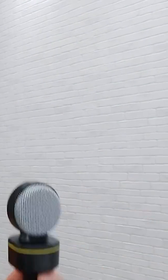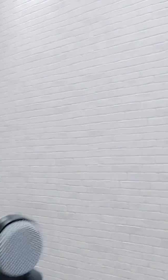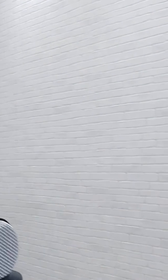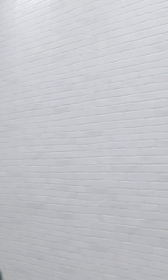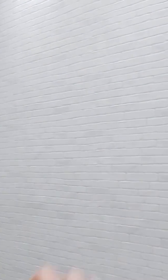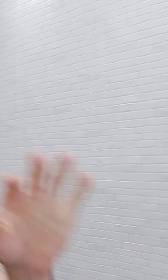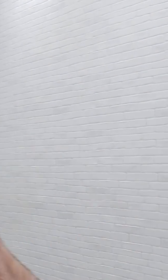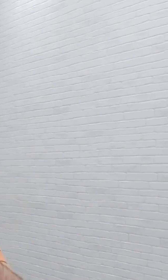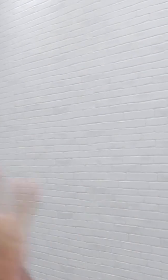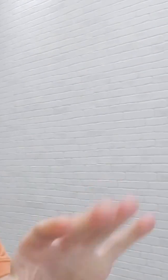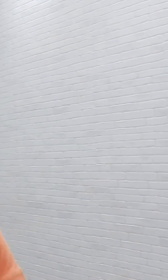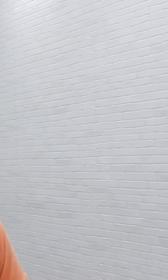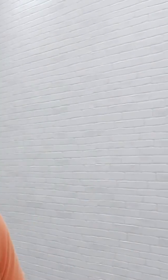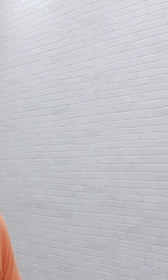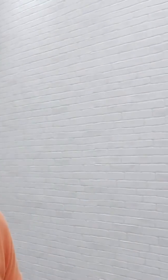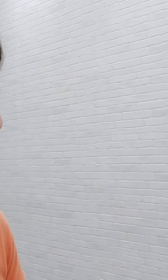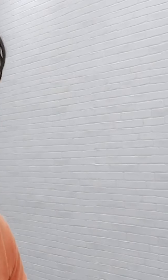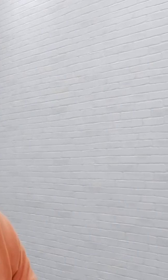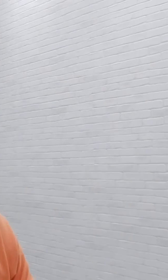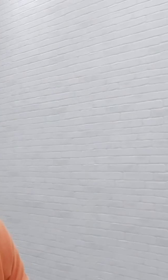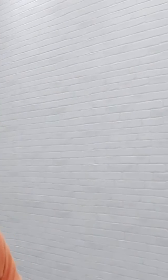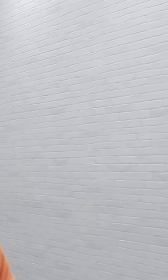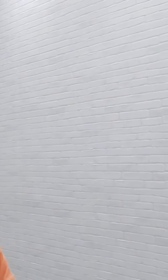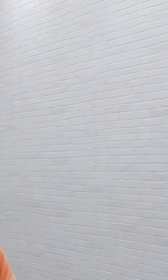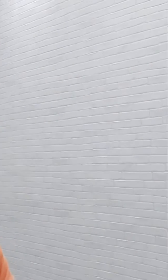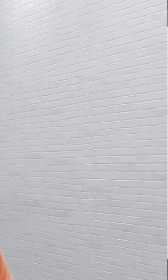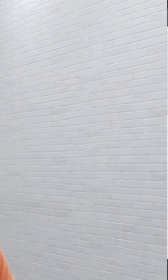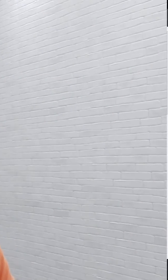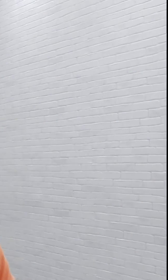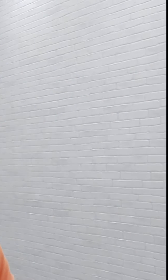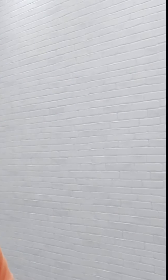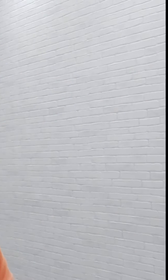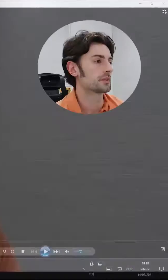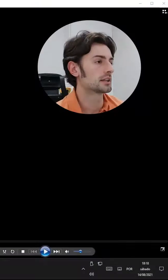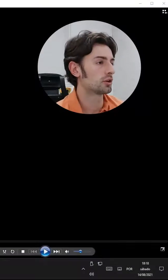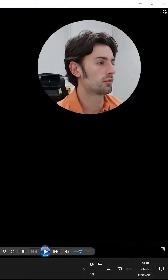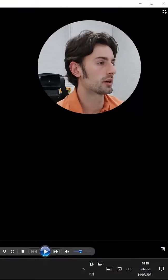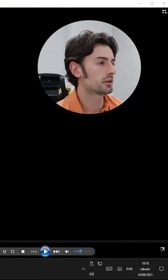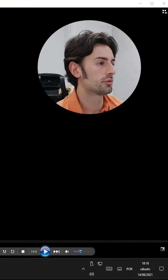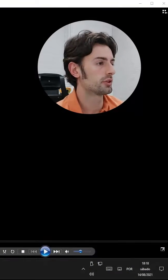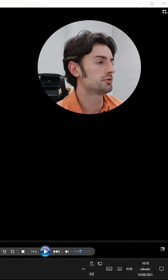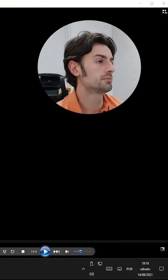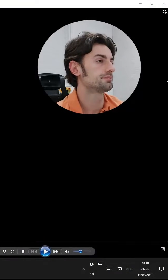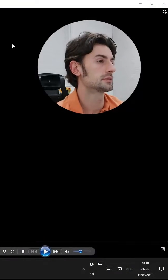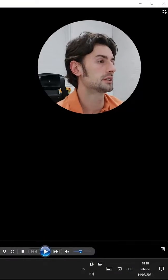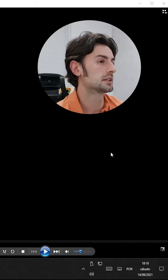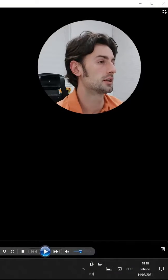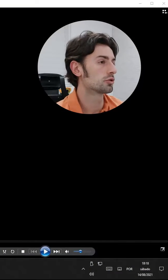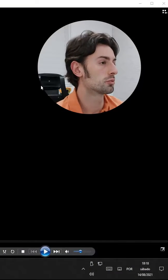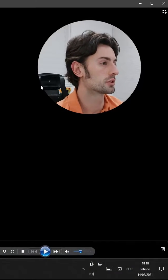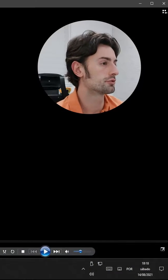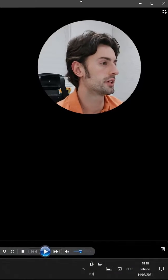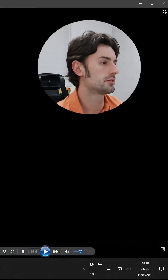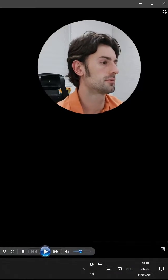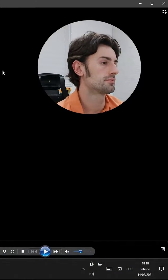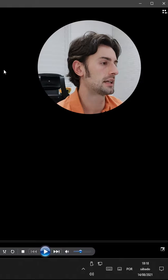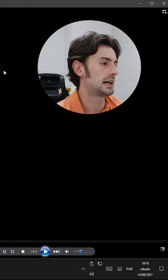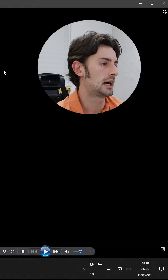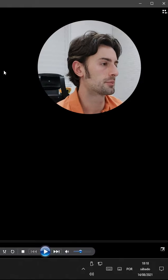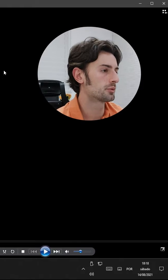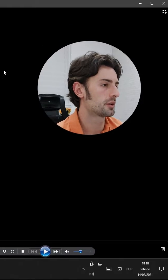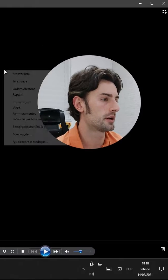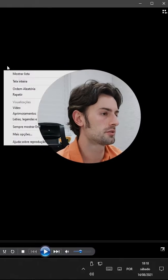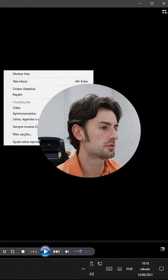e a tela digitar o texto, no caso do computador. Então eu vou aqui no vídeo, clico com o botão direito,